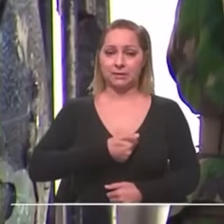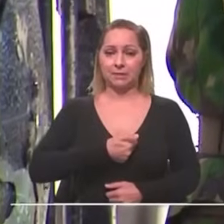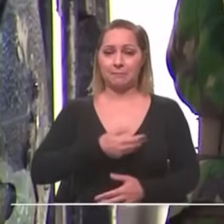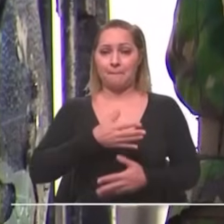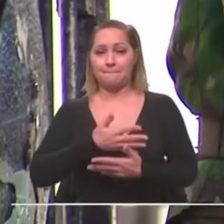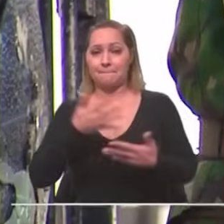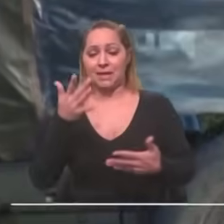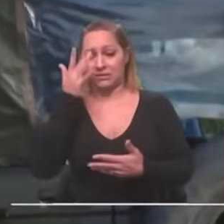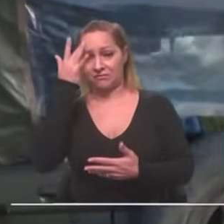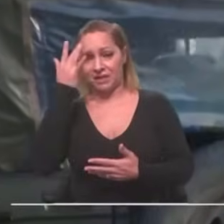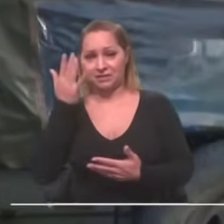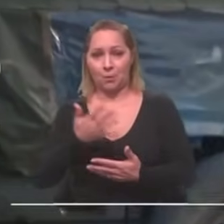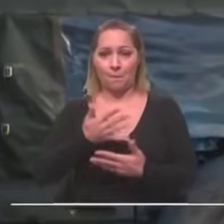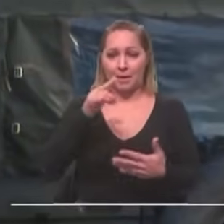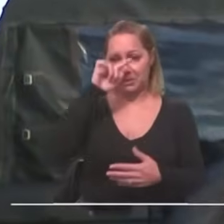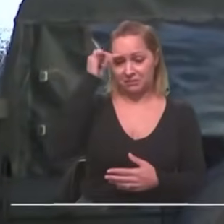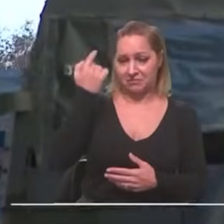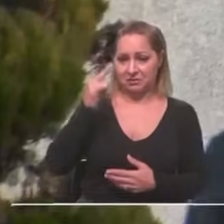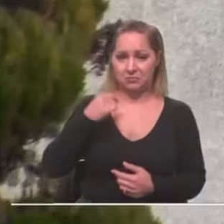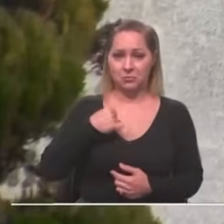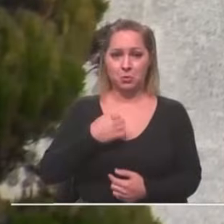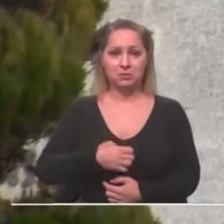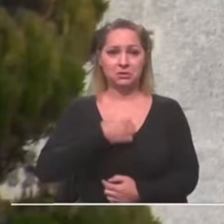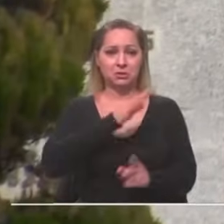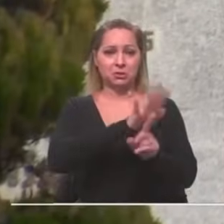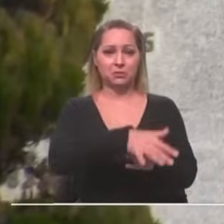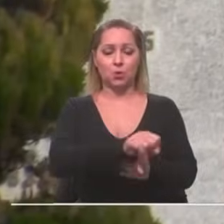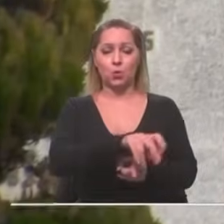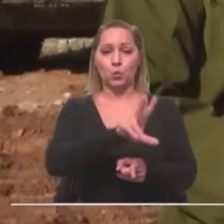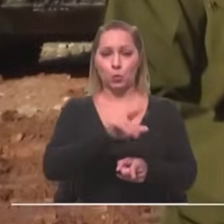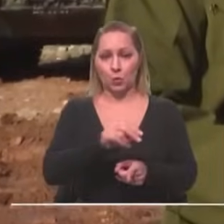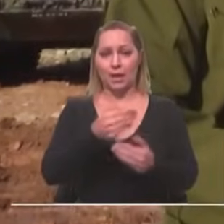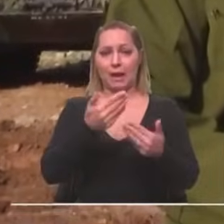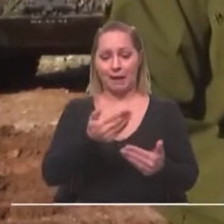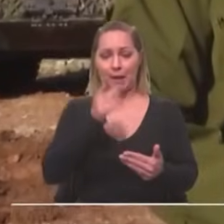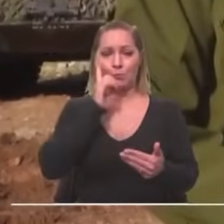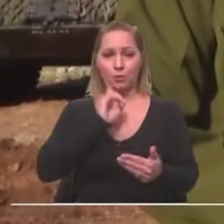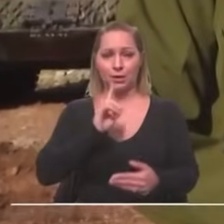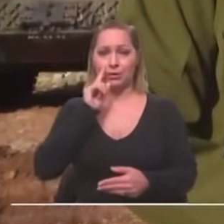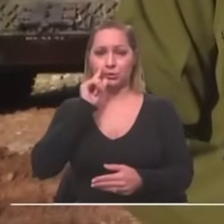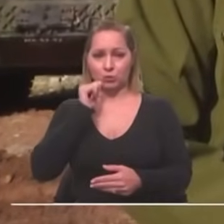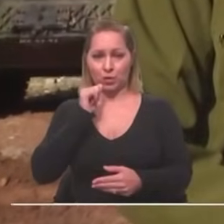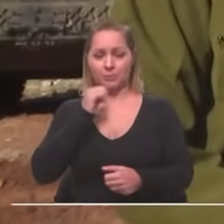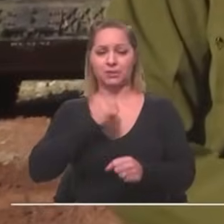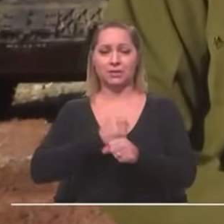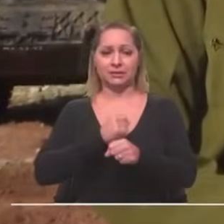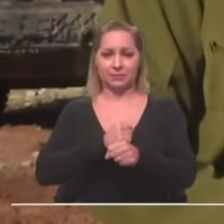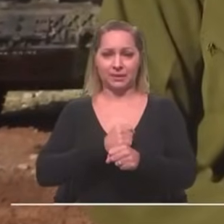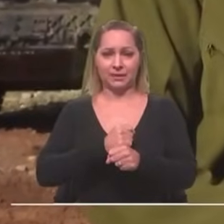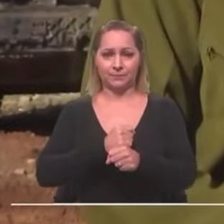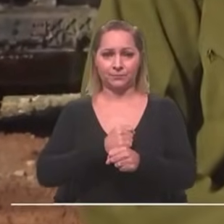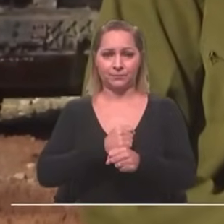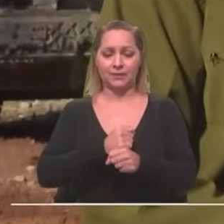fácil, nem mais difícil. Nunca me senti discriminada. Existem mulheres e homens a desempenhar as mais